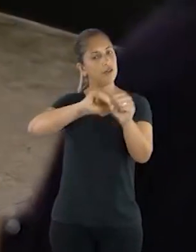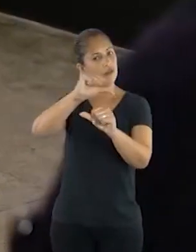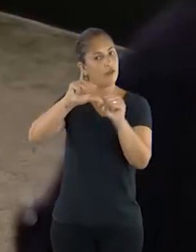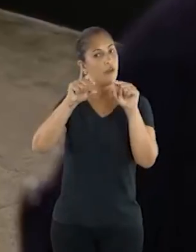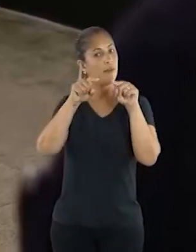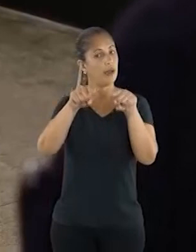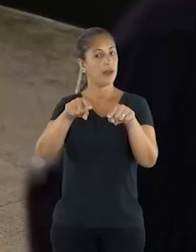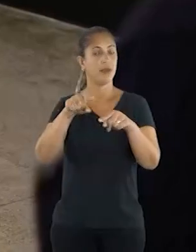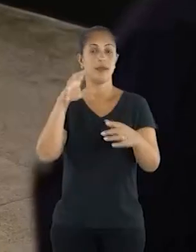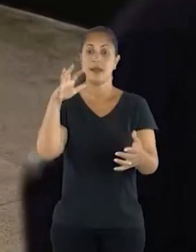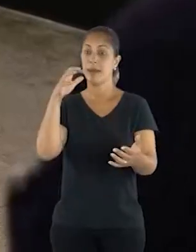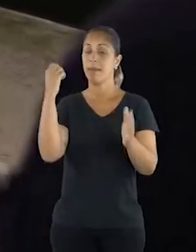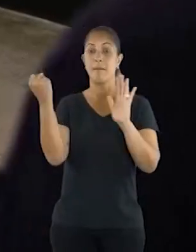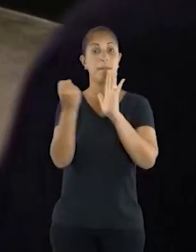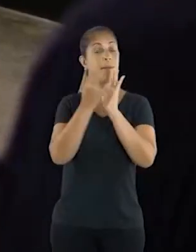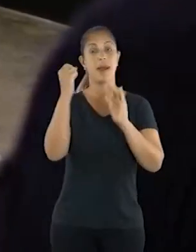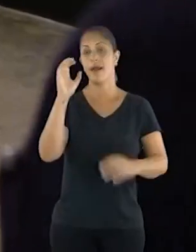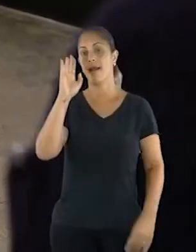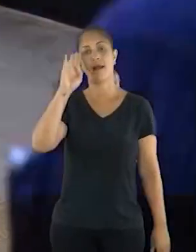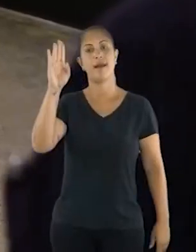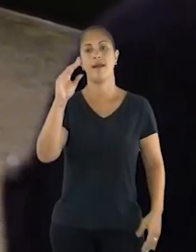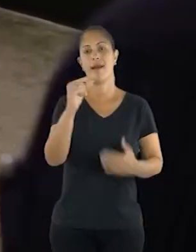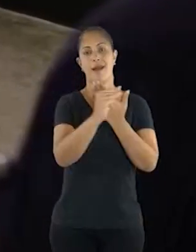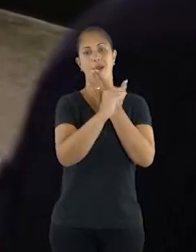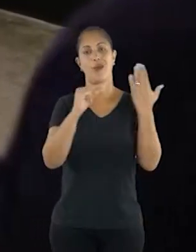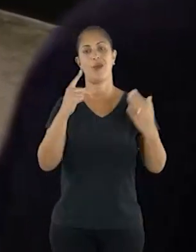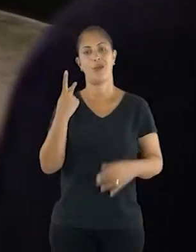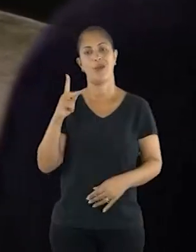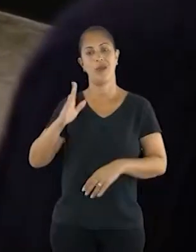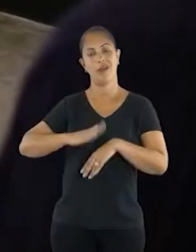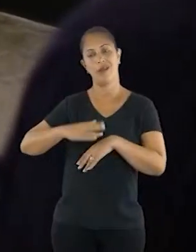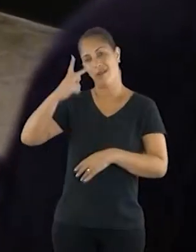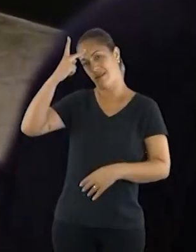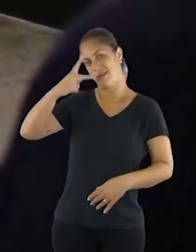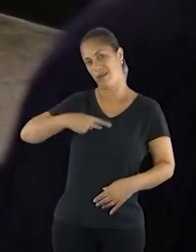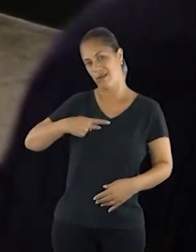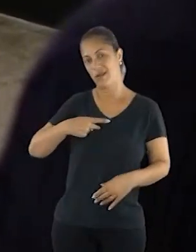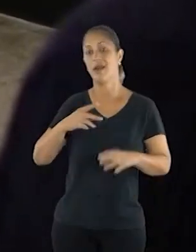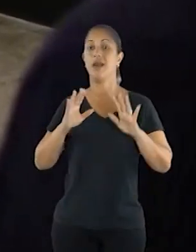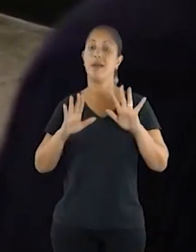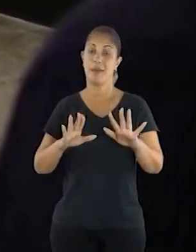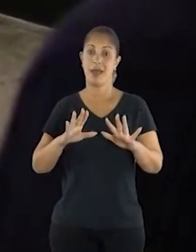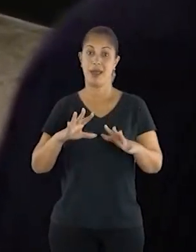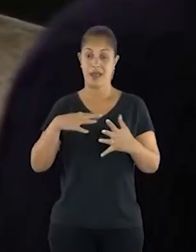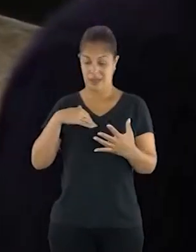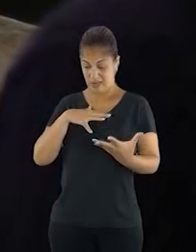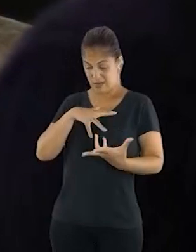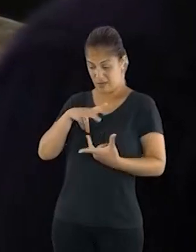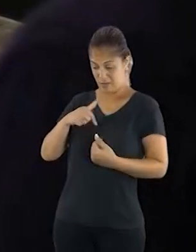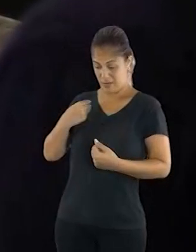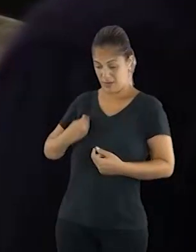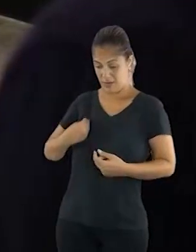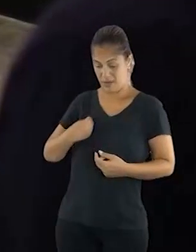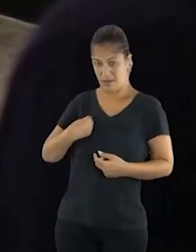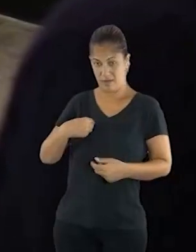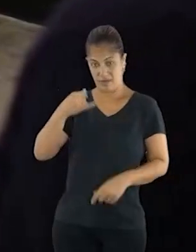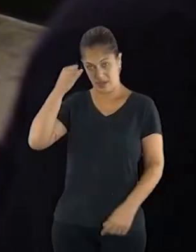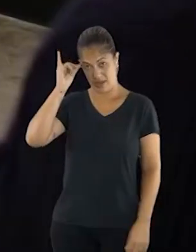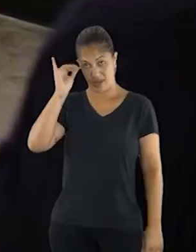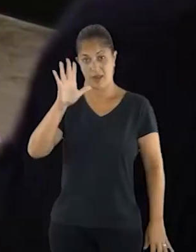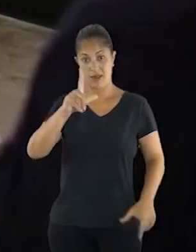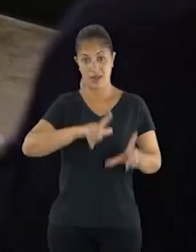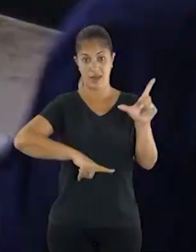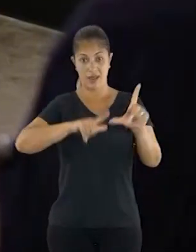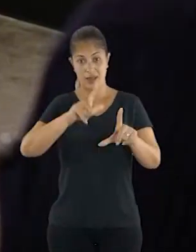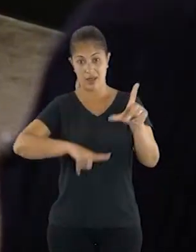isso numa marca de autoria. E como o mundo dele não é o gado, mas são as letras,